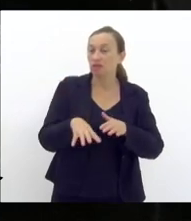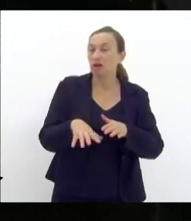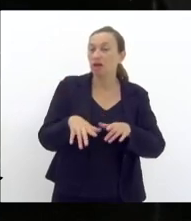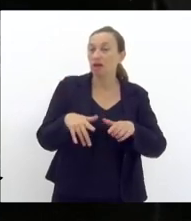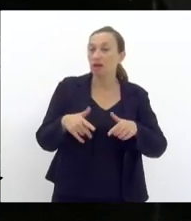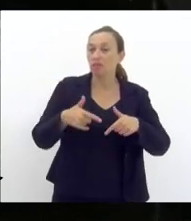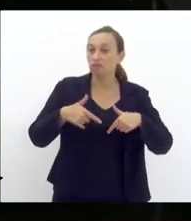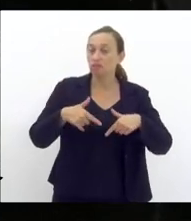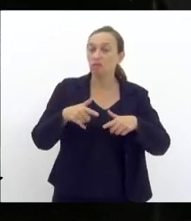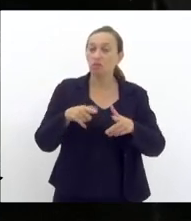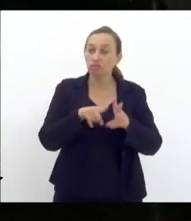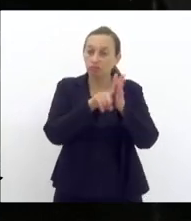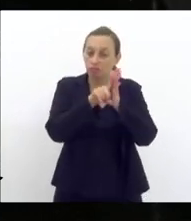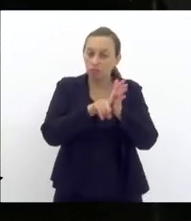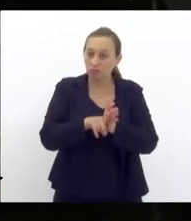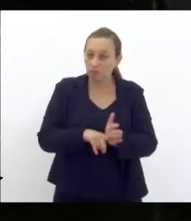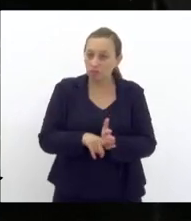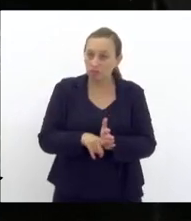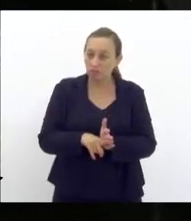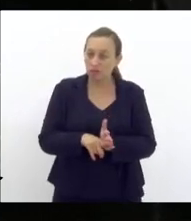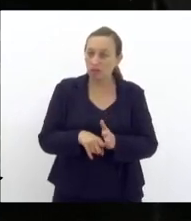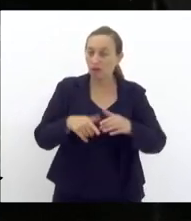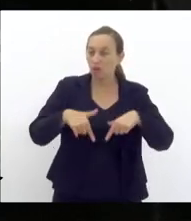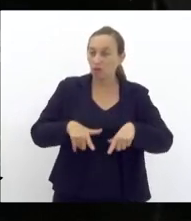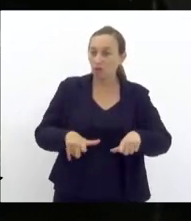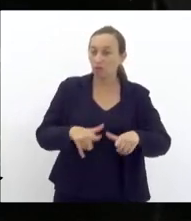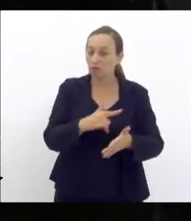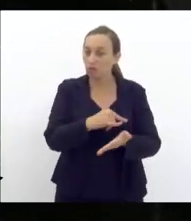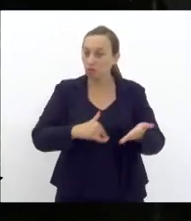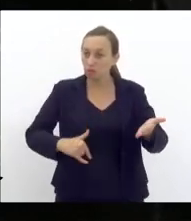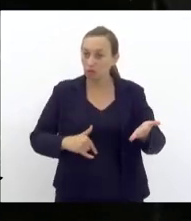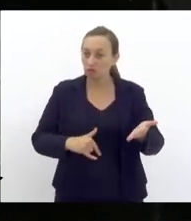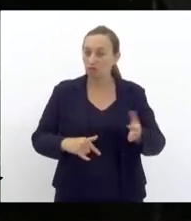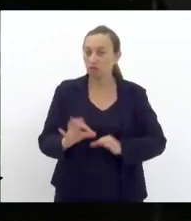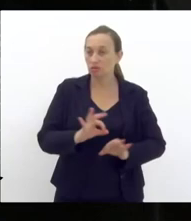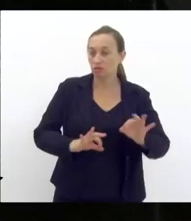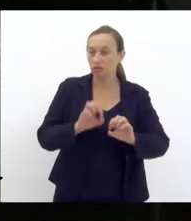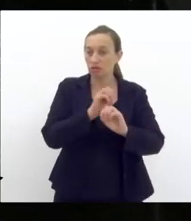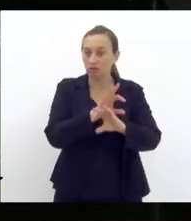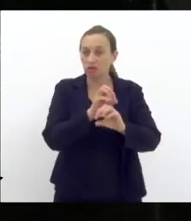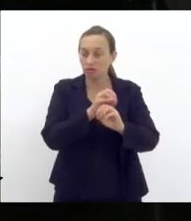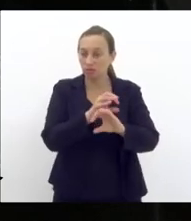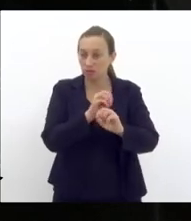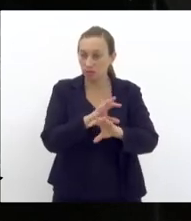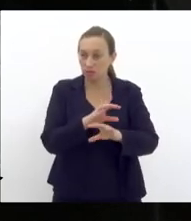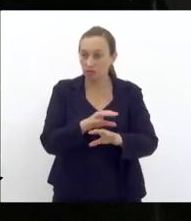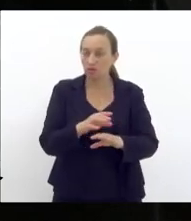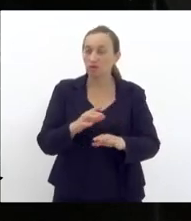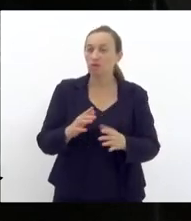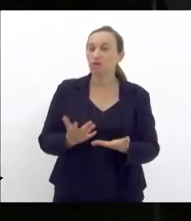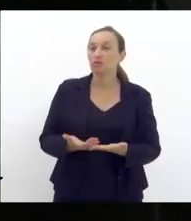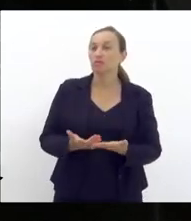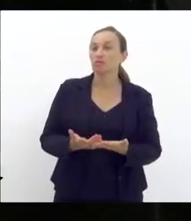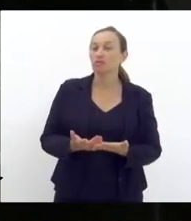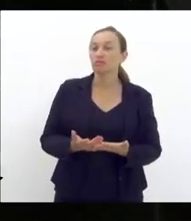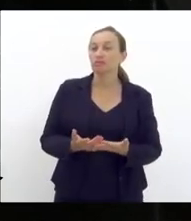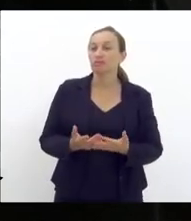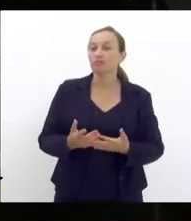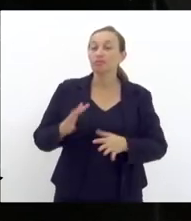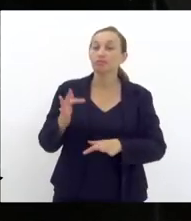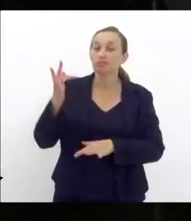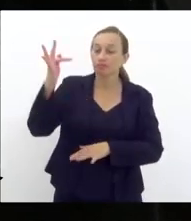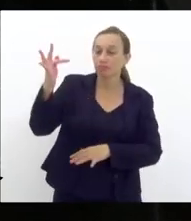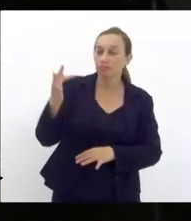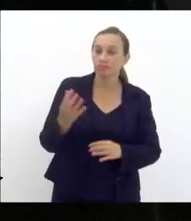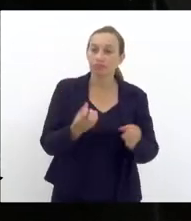a gente não pode e a gente não vai ficar a margem e nem alheios ao futuro de nossos de